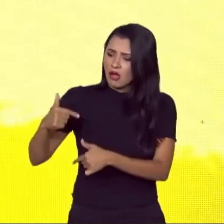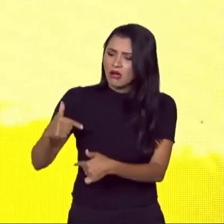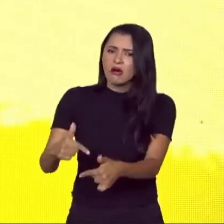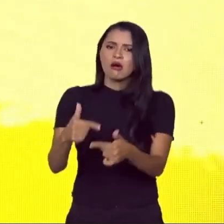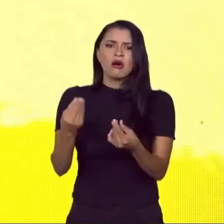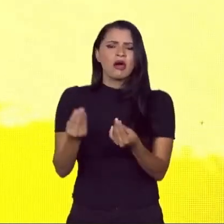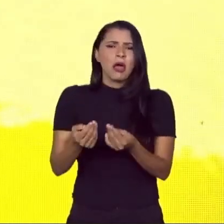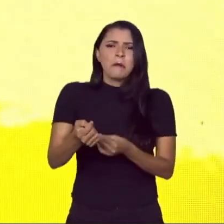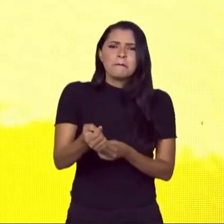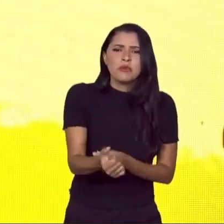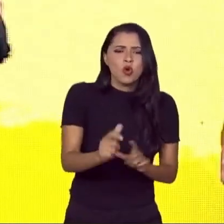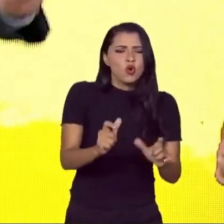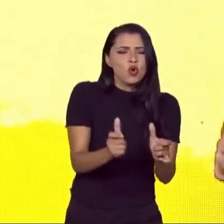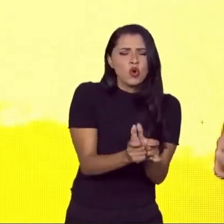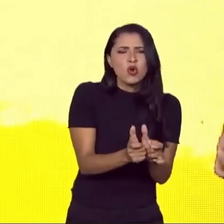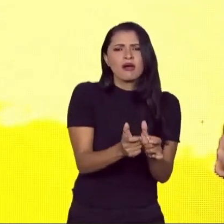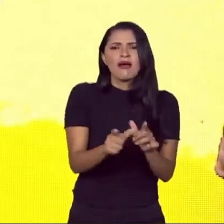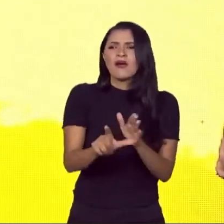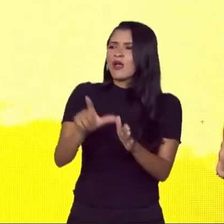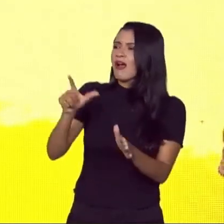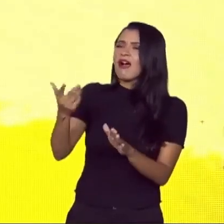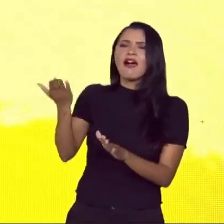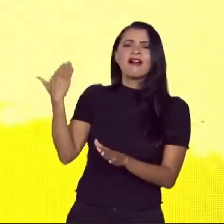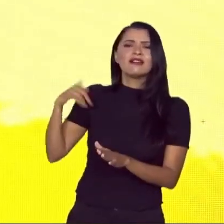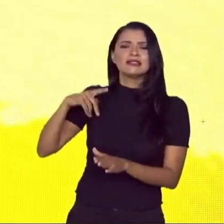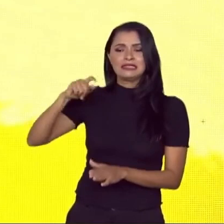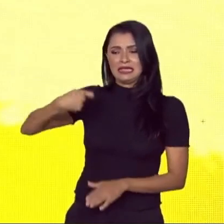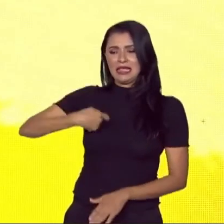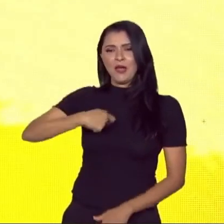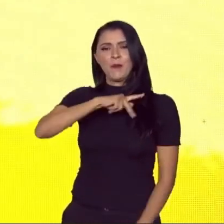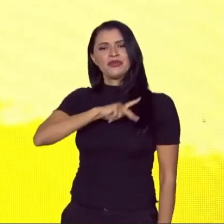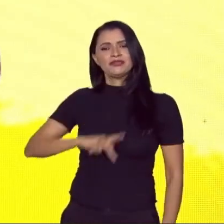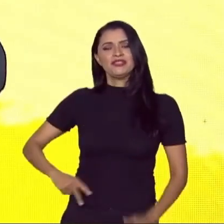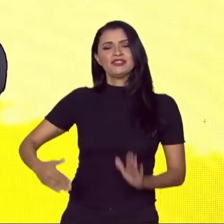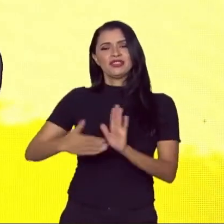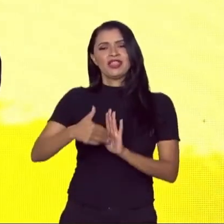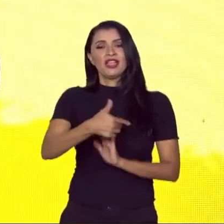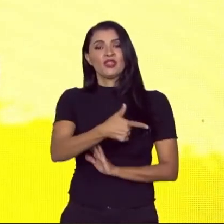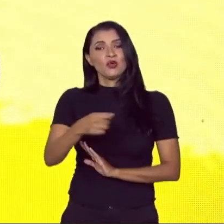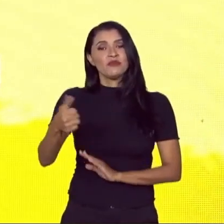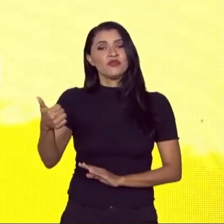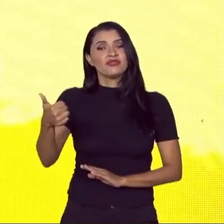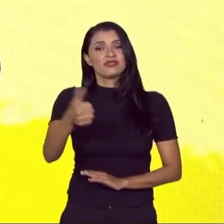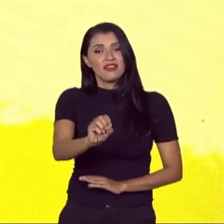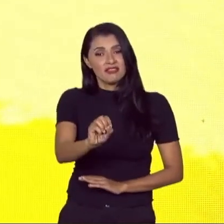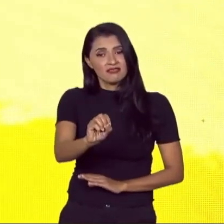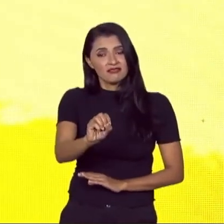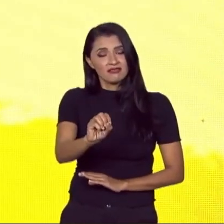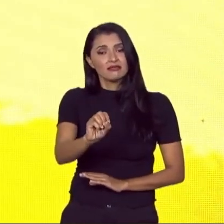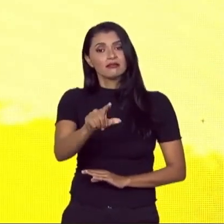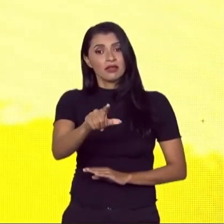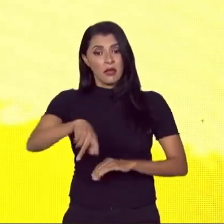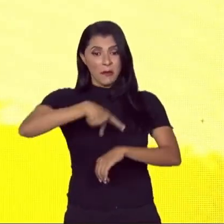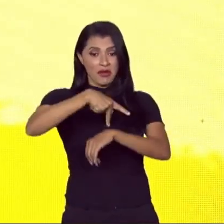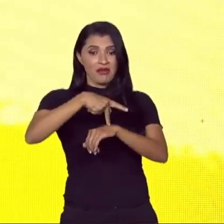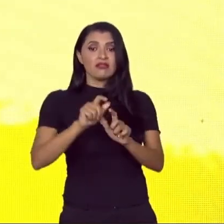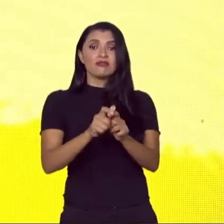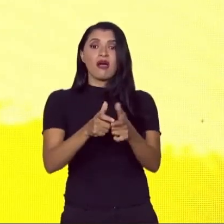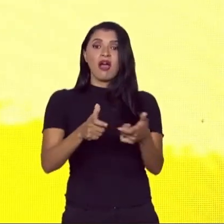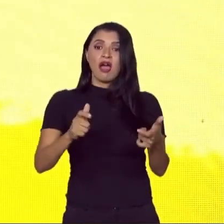com menos gente do que tinha quando eu fui presidente até 2010. O país